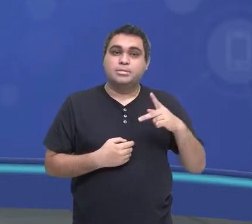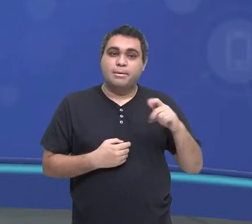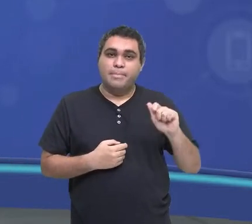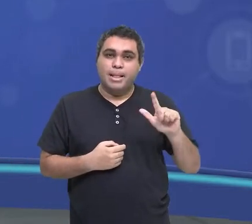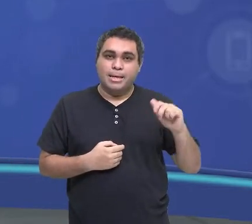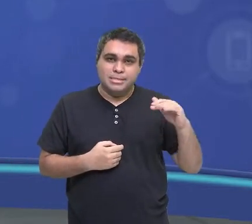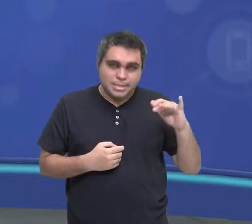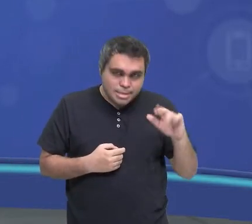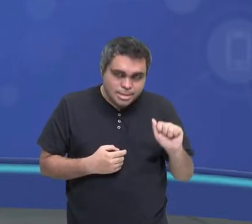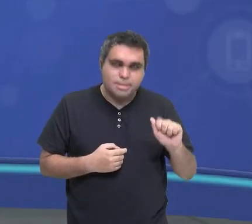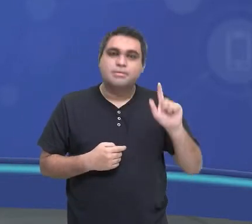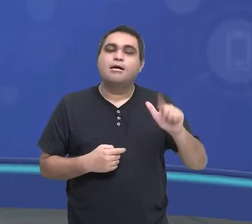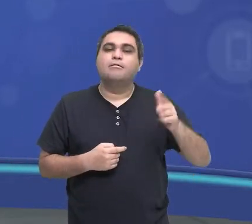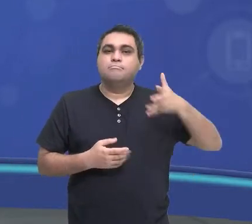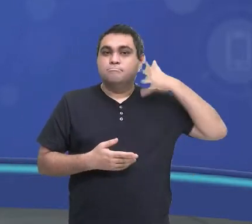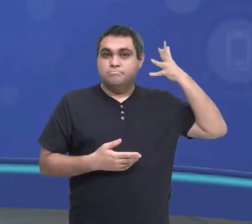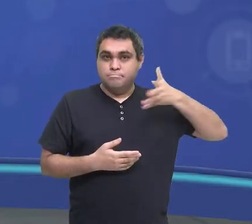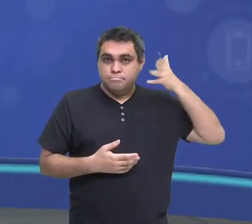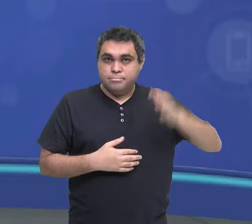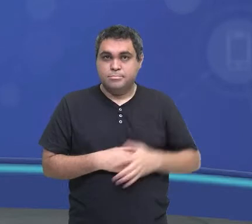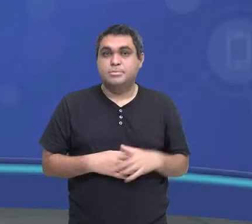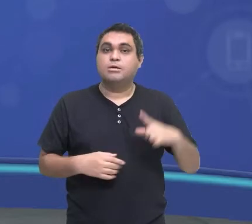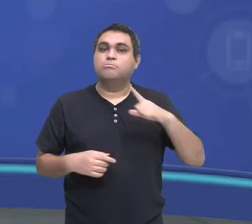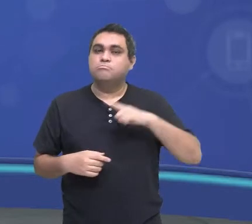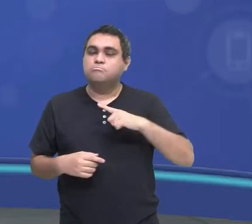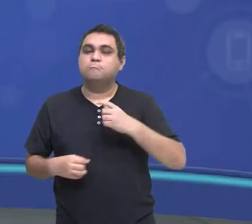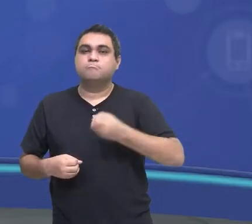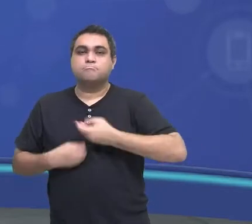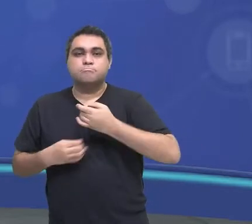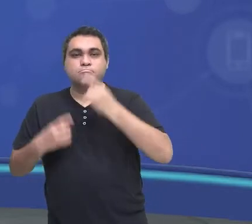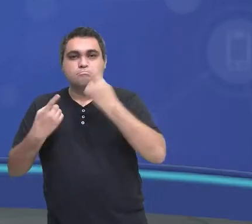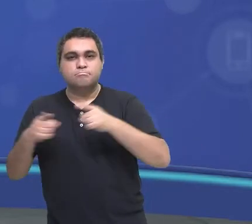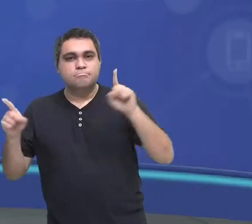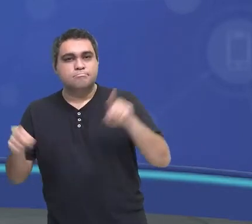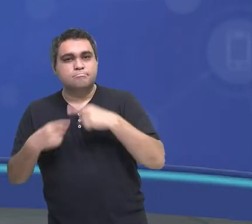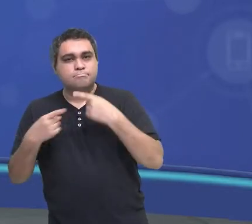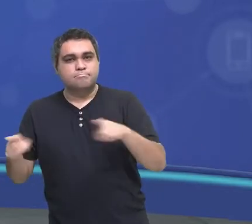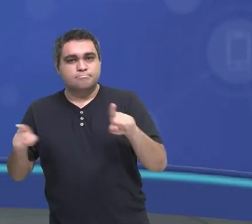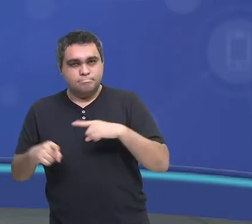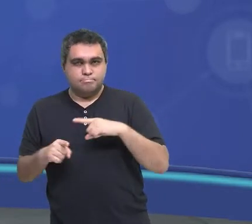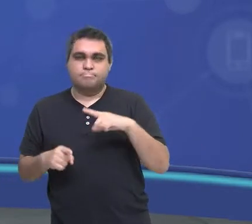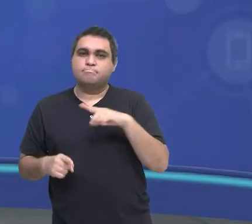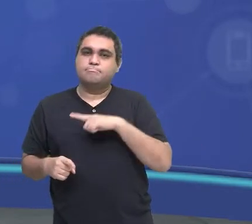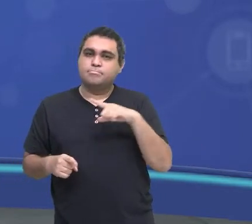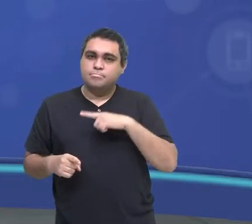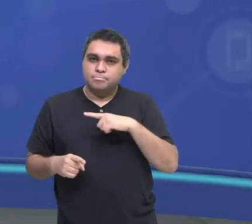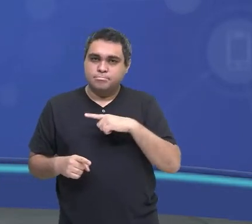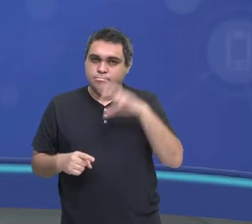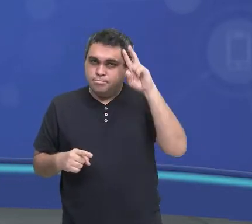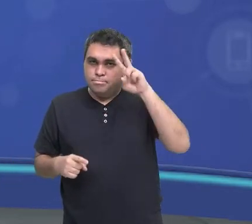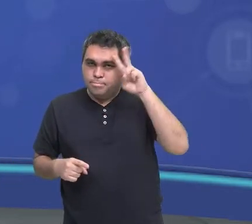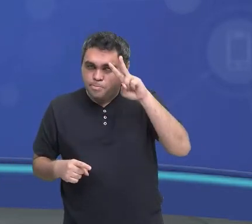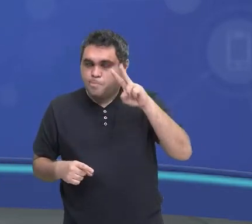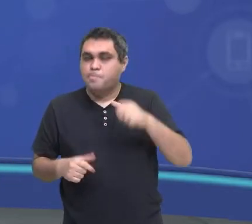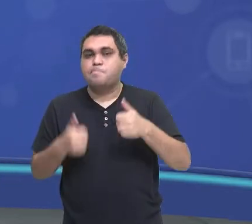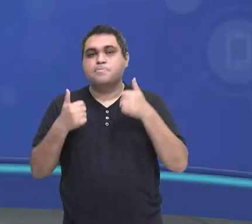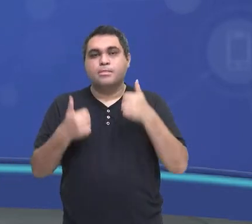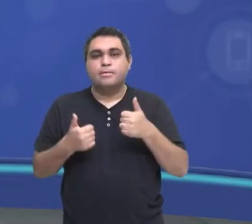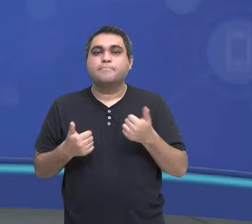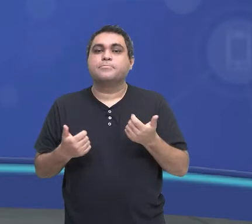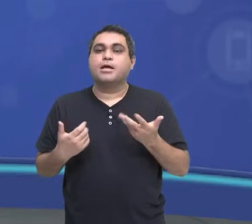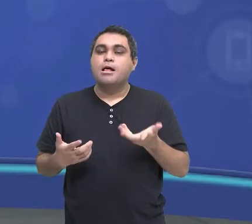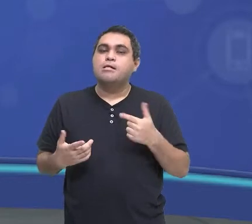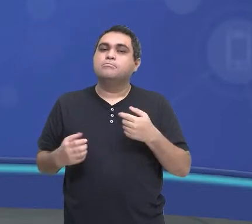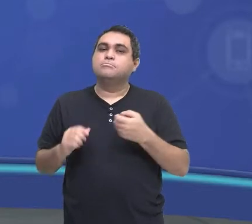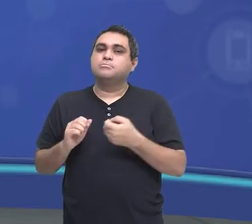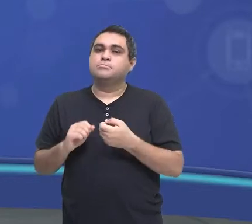Então, olha só. Então, lembre-se, no trovadorismo tínhamos ali as canções, né? As cantigas trovadorescas, que eram